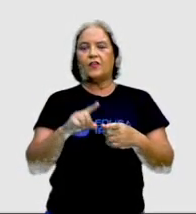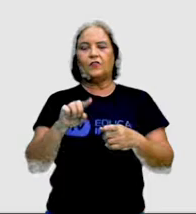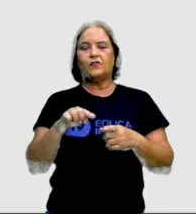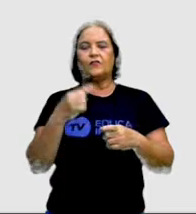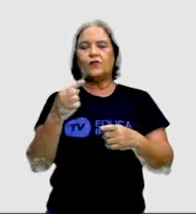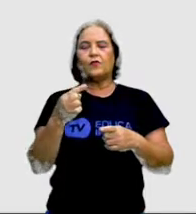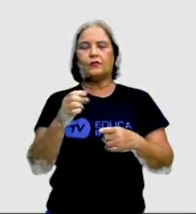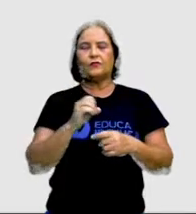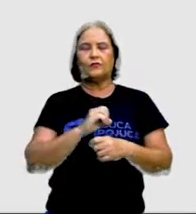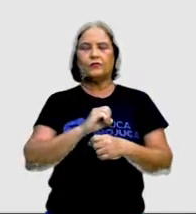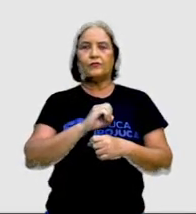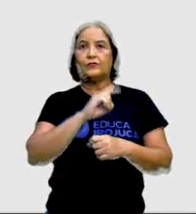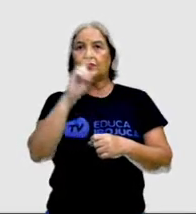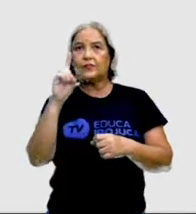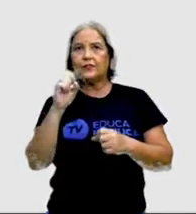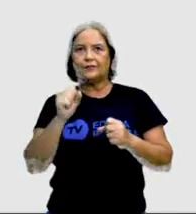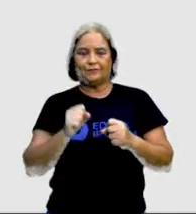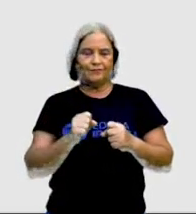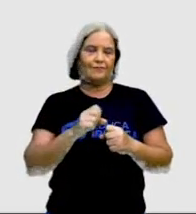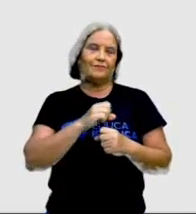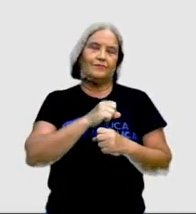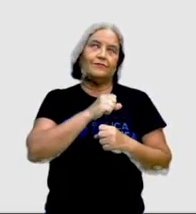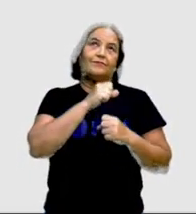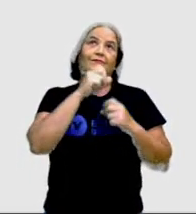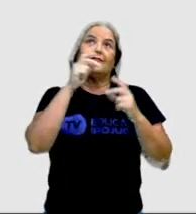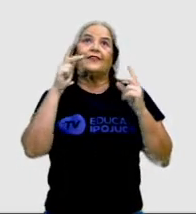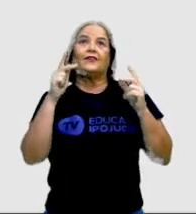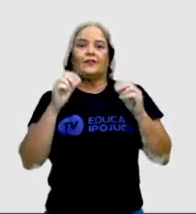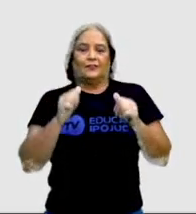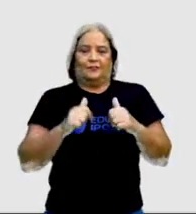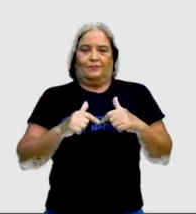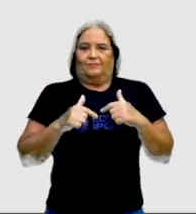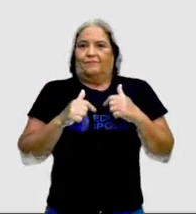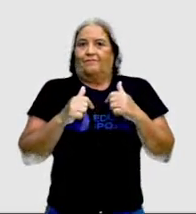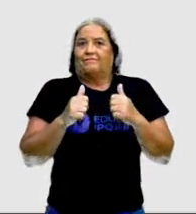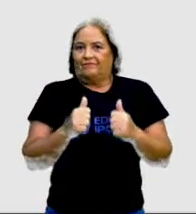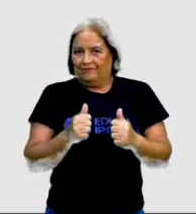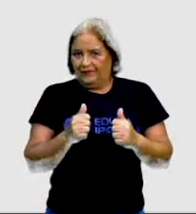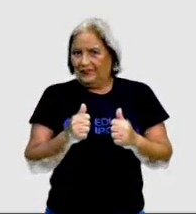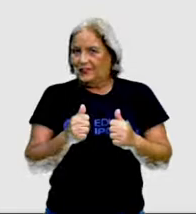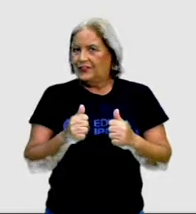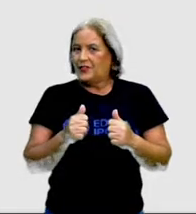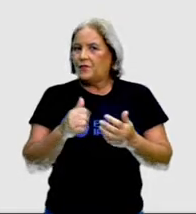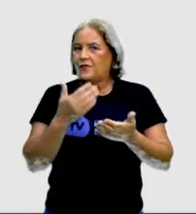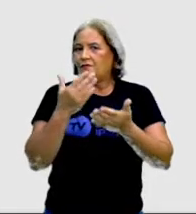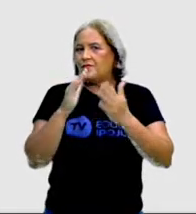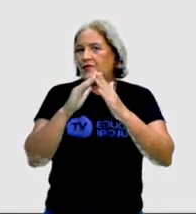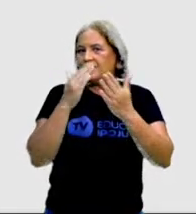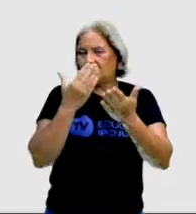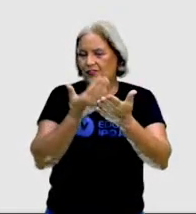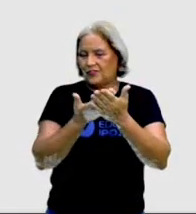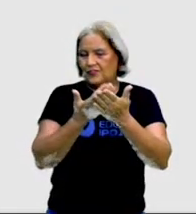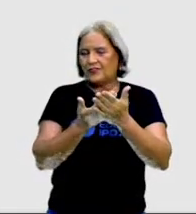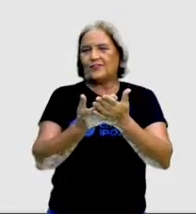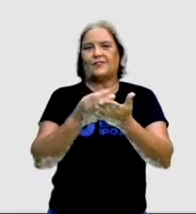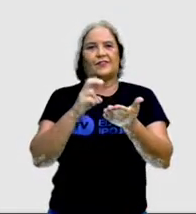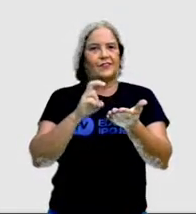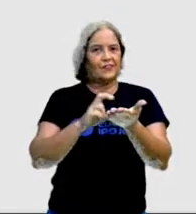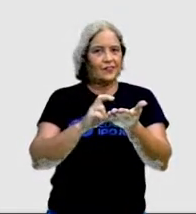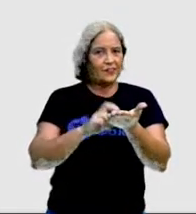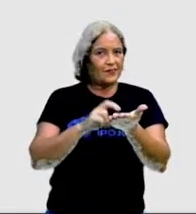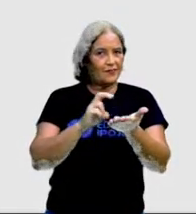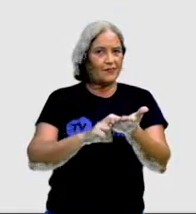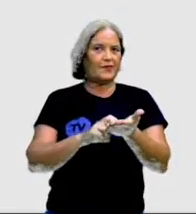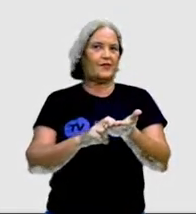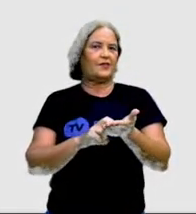dia seguinte. Vocês vão acordar disposto para ir para a escola. Quem estuda no horário da manhã, né? Quem estuda no horário da